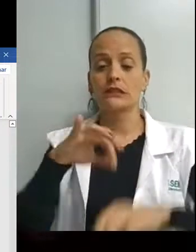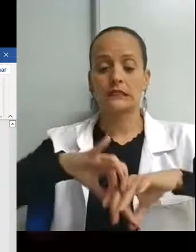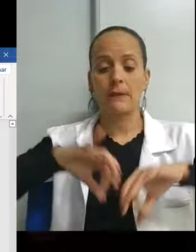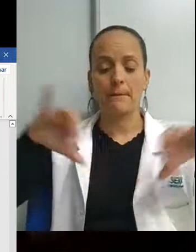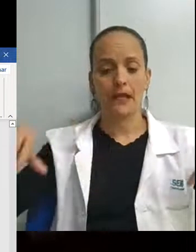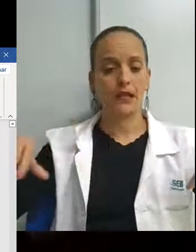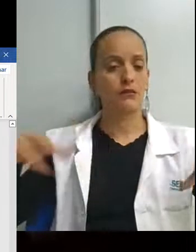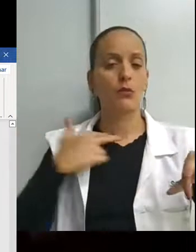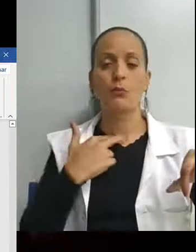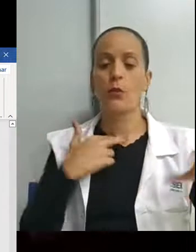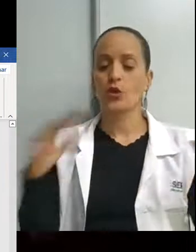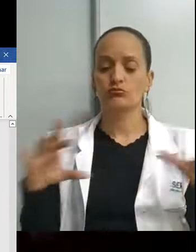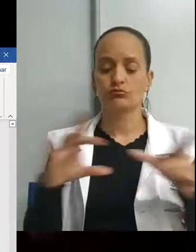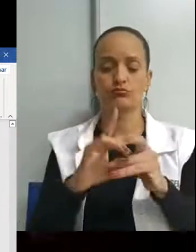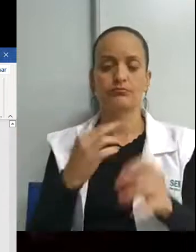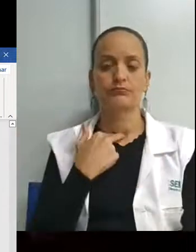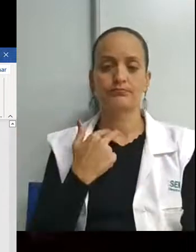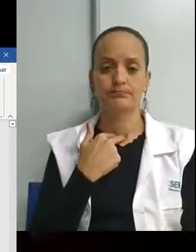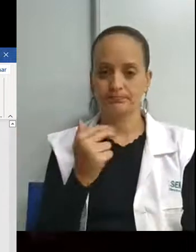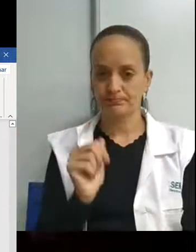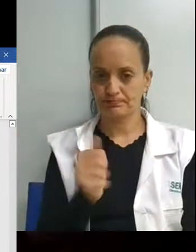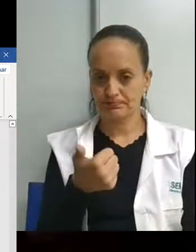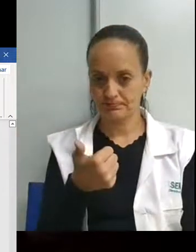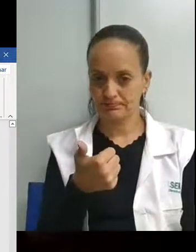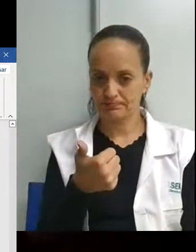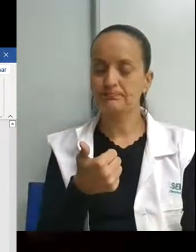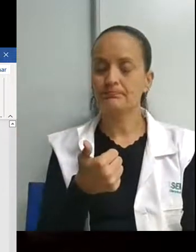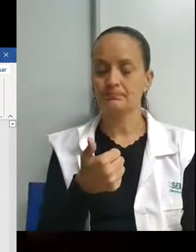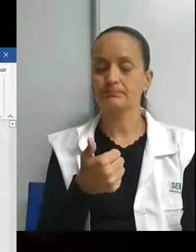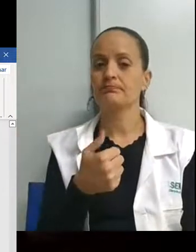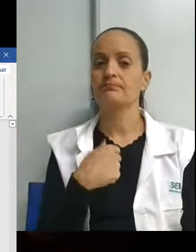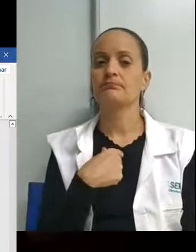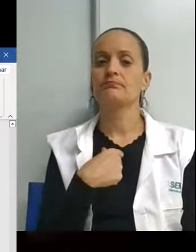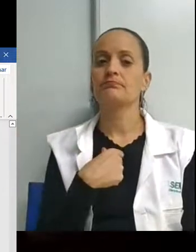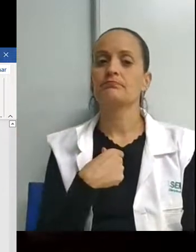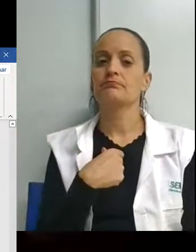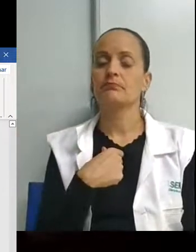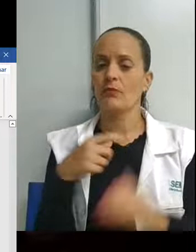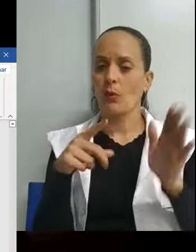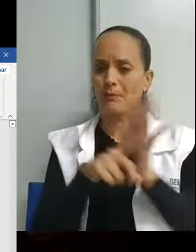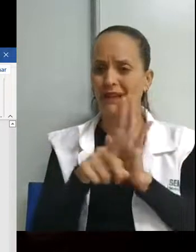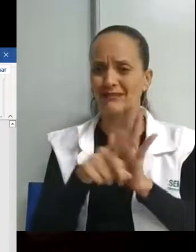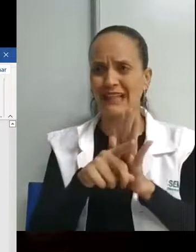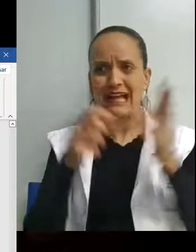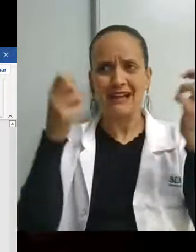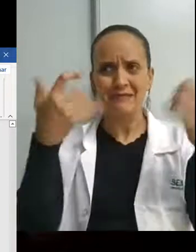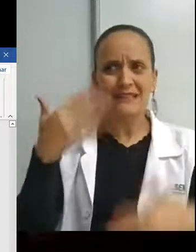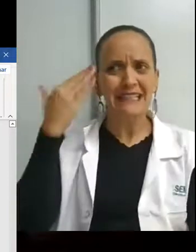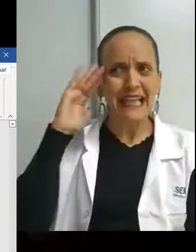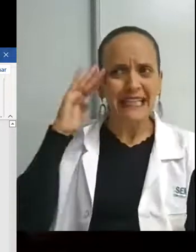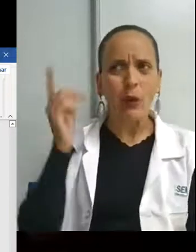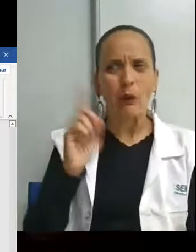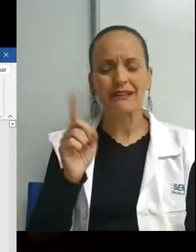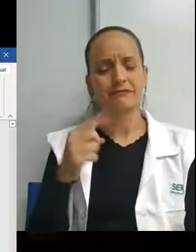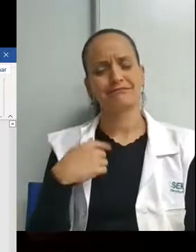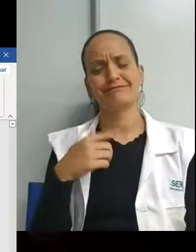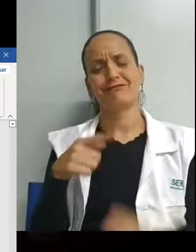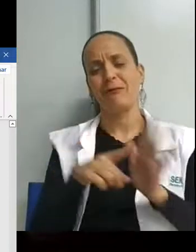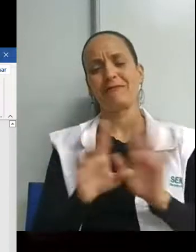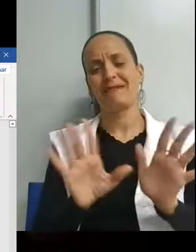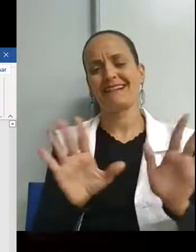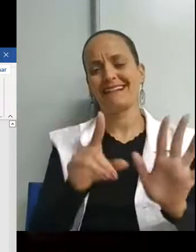certo? Então, assim, explicar, né, perguntar se vocês entenderam ou não, eu acho que vai ser um pouco... vocês vão me deixar